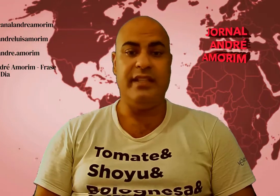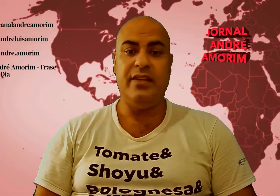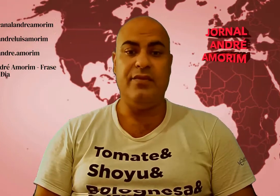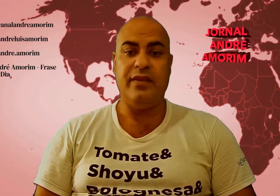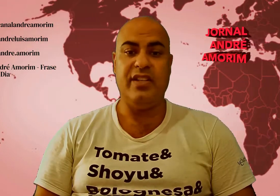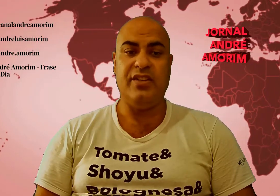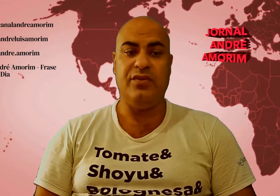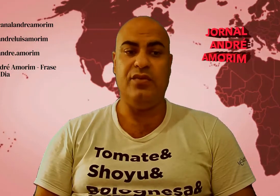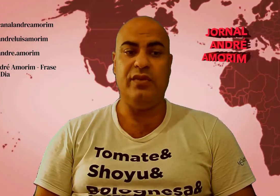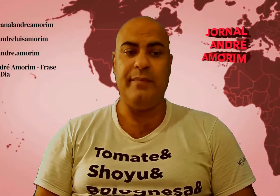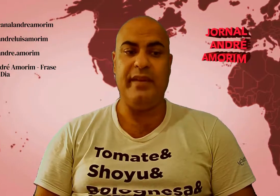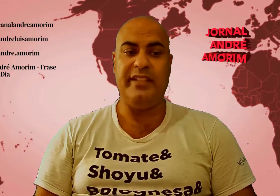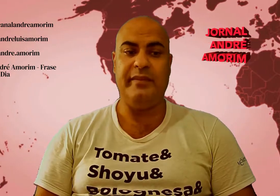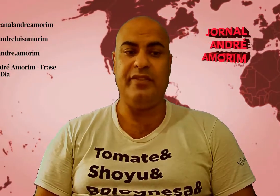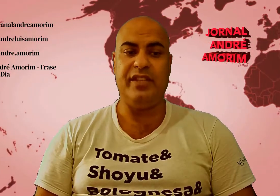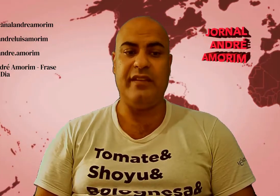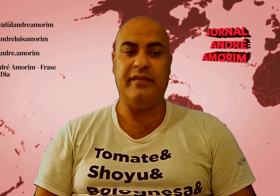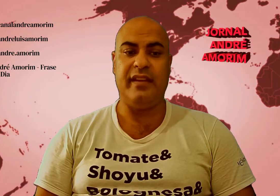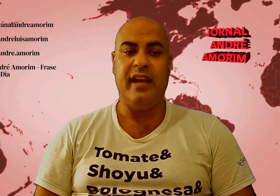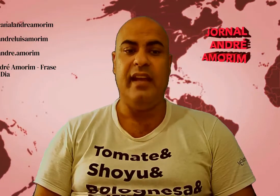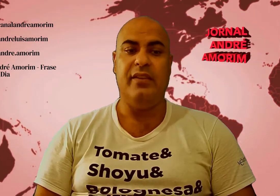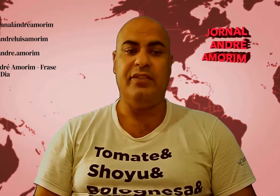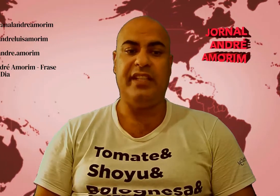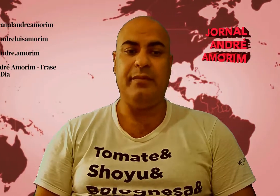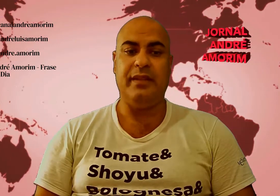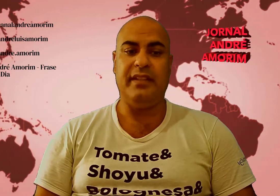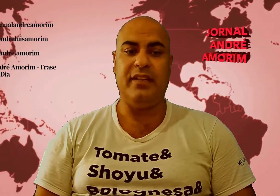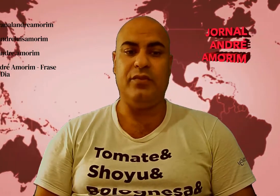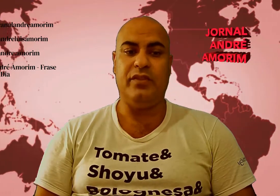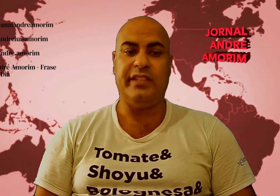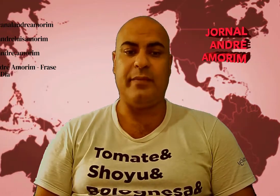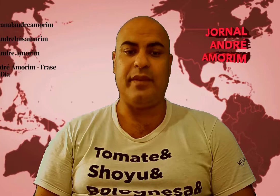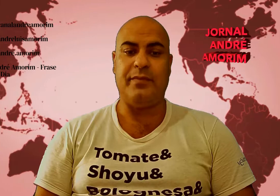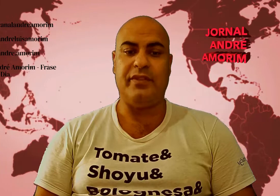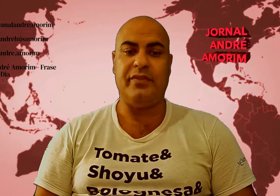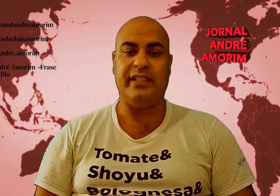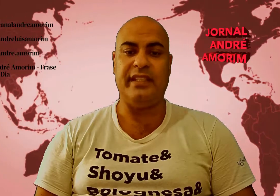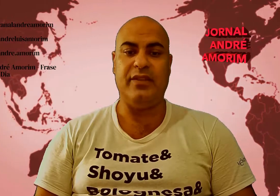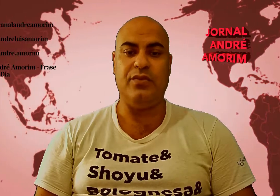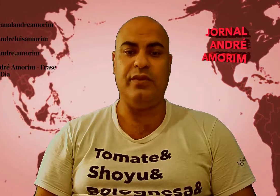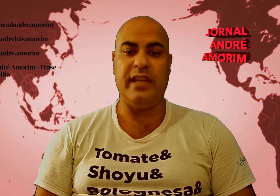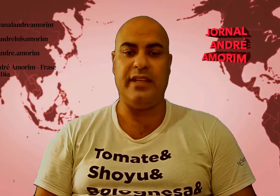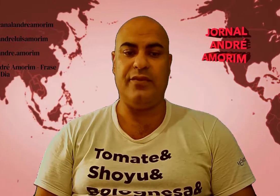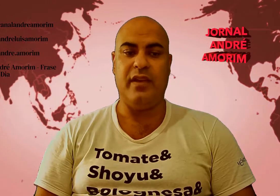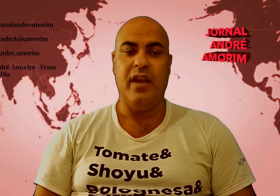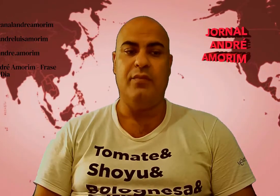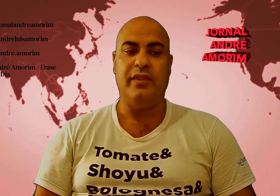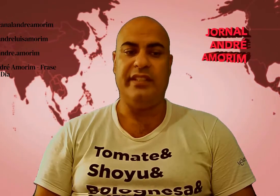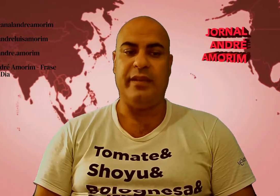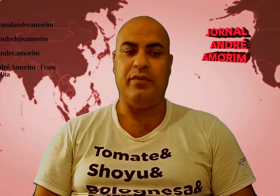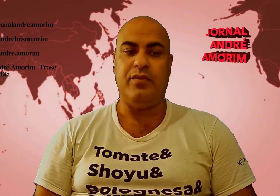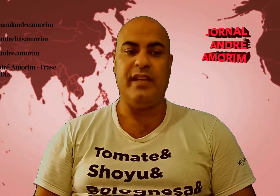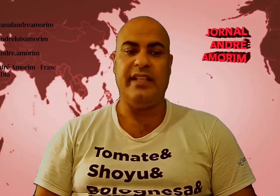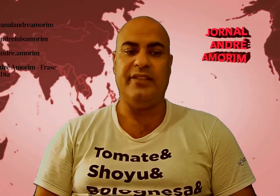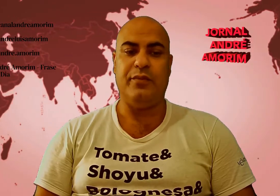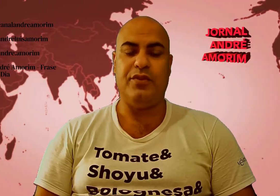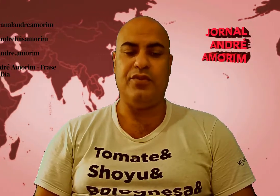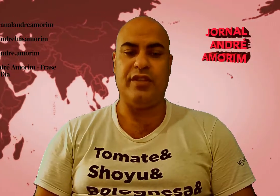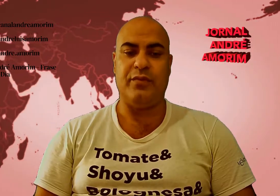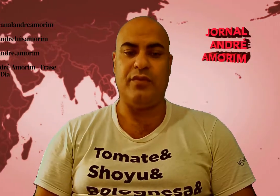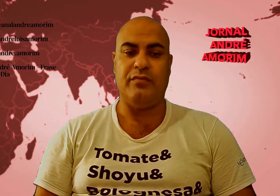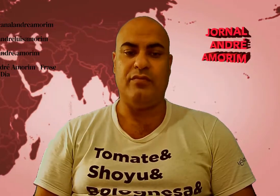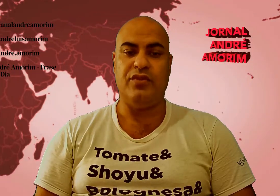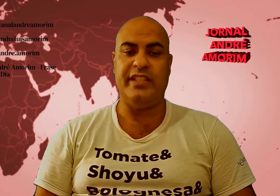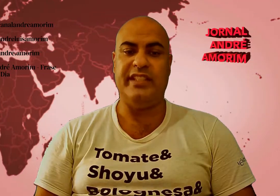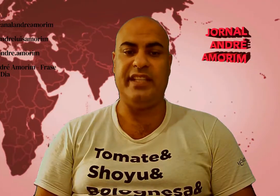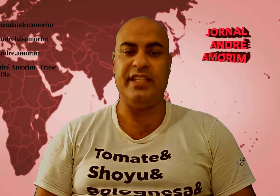coisas. Então eu acho que tudo é a percepção de quem vê. Eu sempre tento mostrar para as pessoas que nem tudo é aquilo. Por exemplo, com relação ao